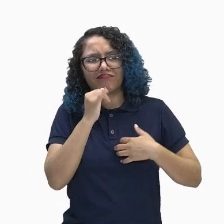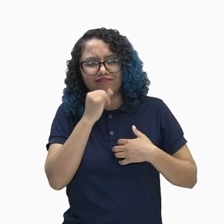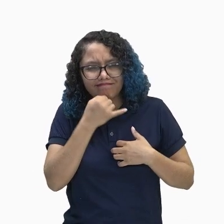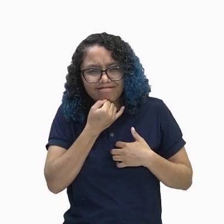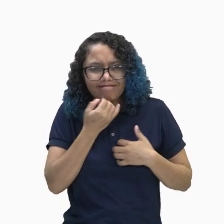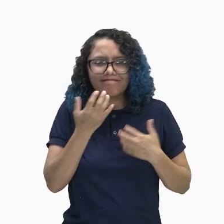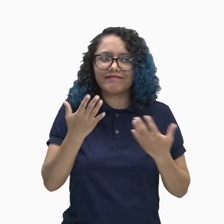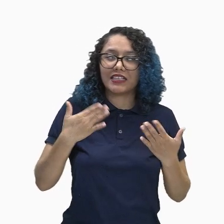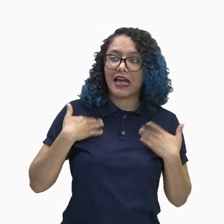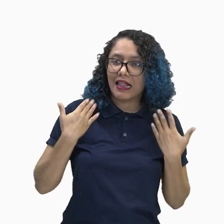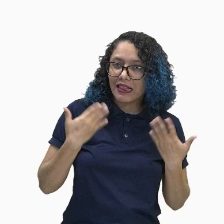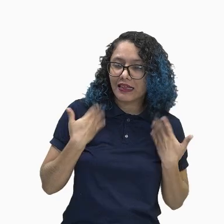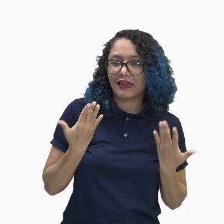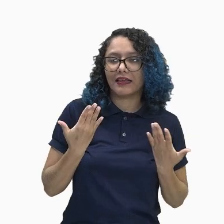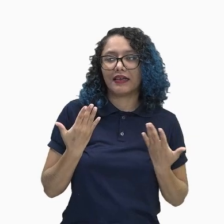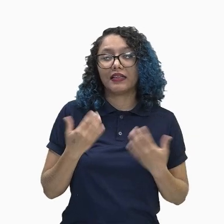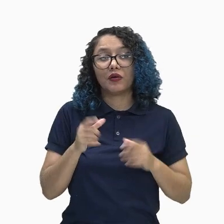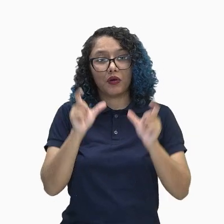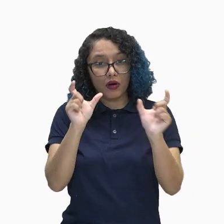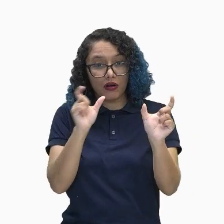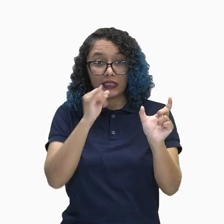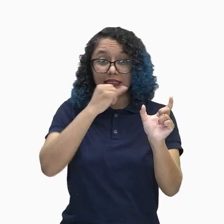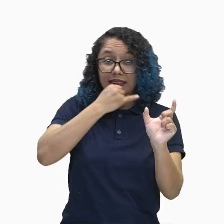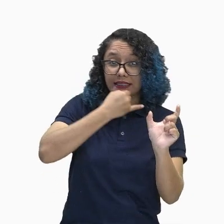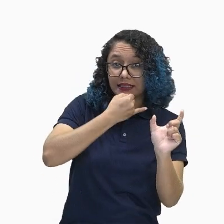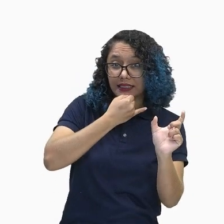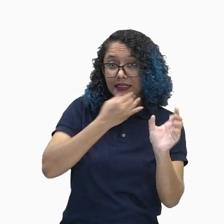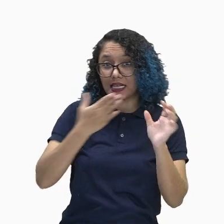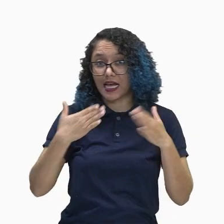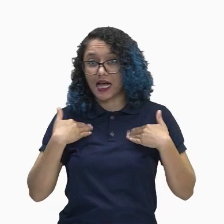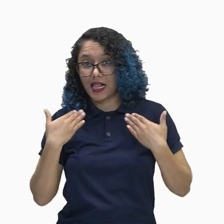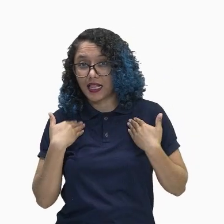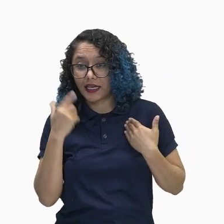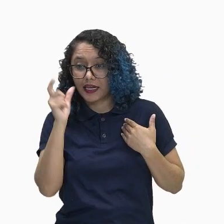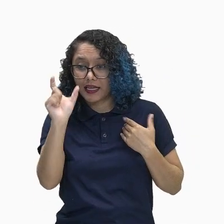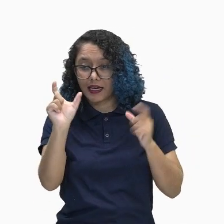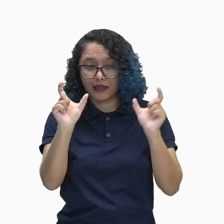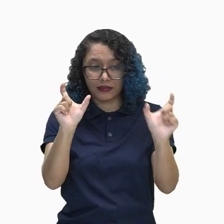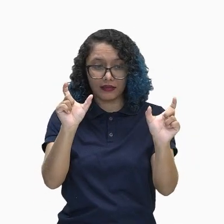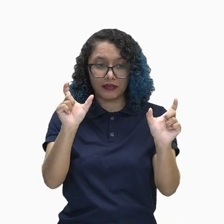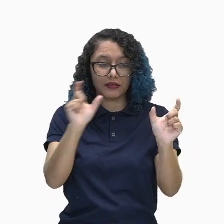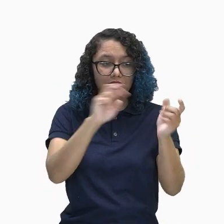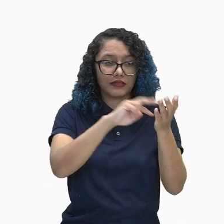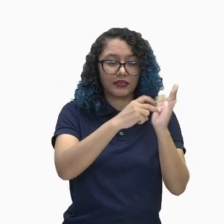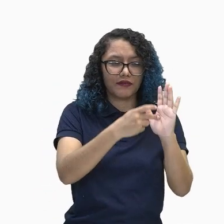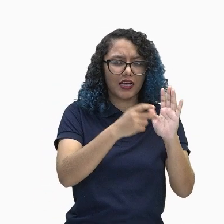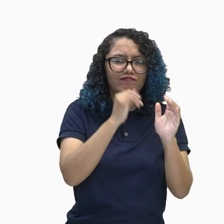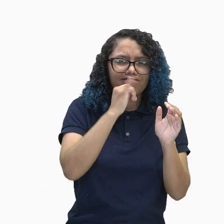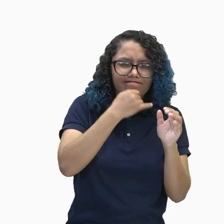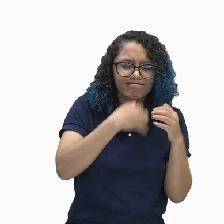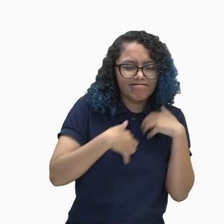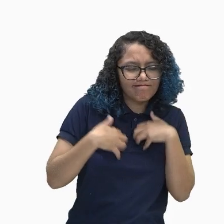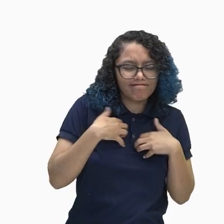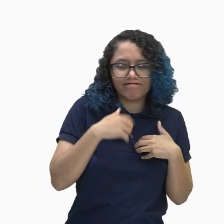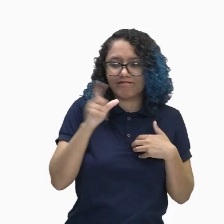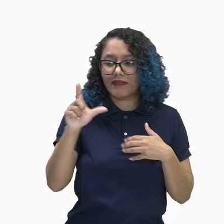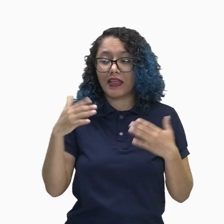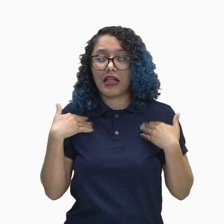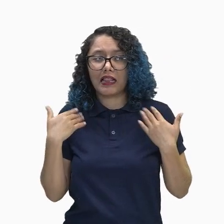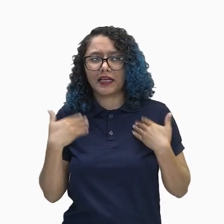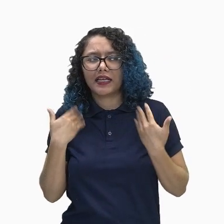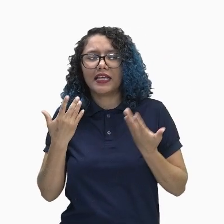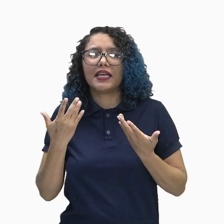tristeza, alegria. Né? Tristeza tem um sentido, alegria quando você está feliz, tristeza quando você